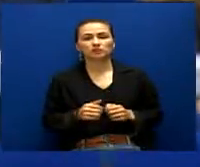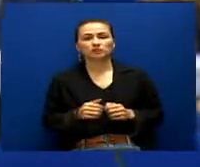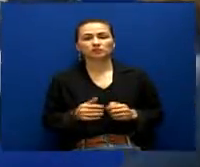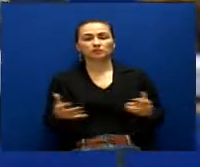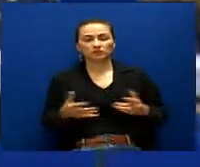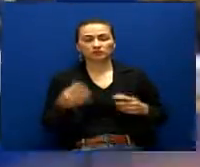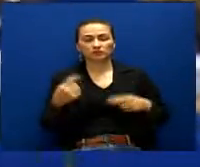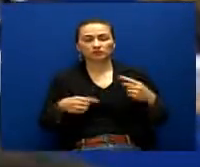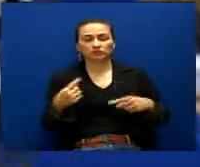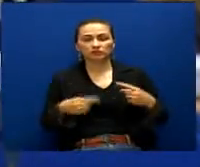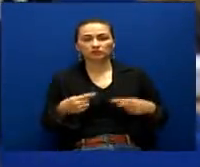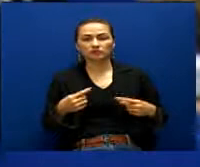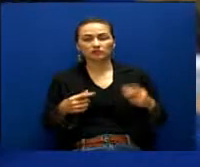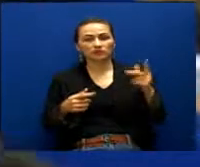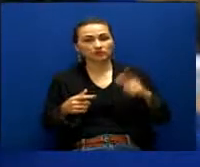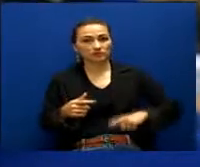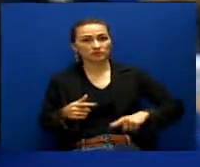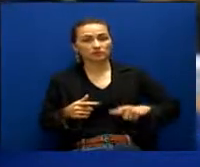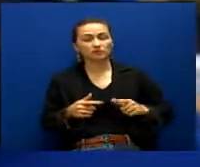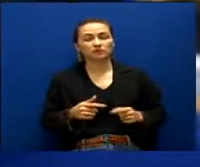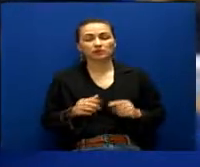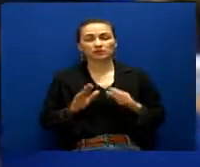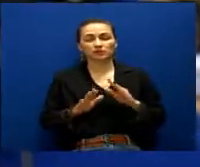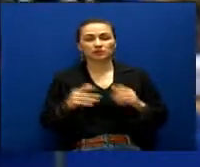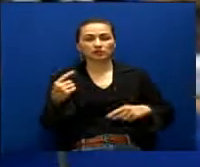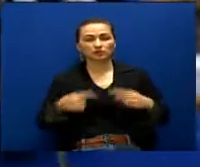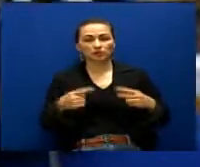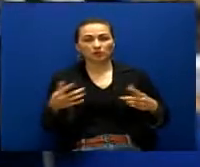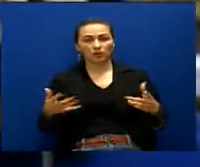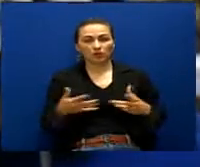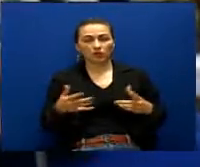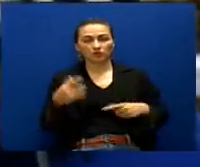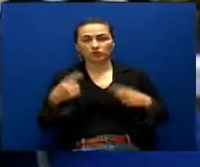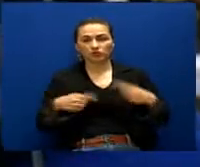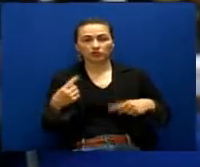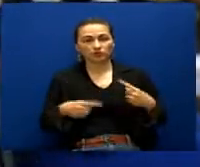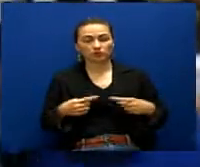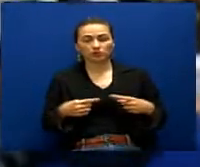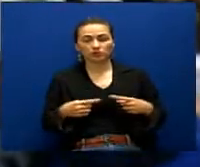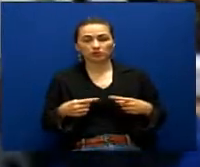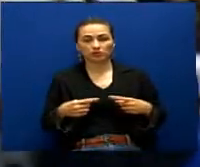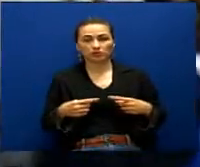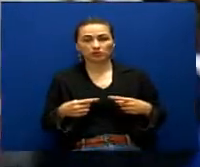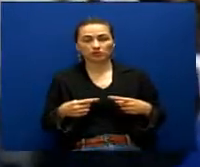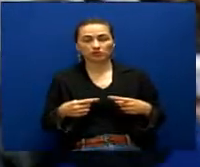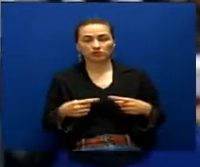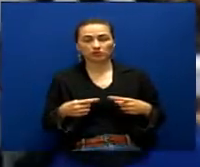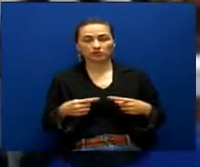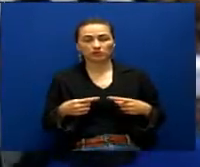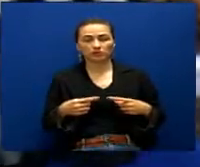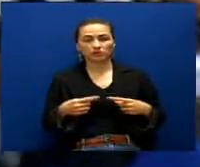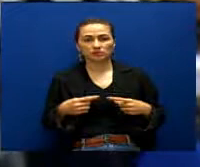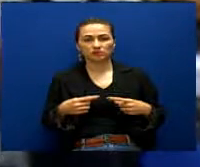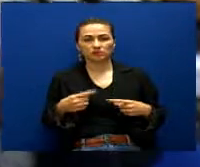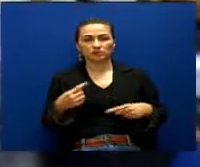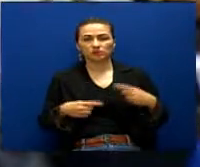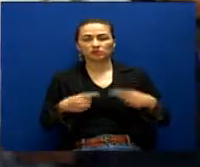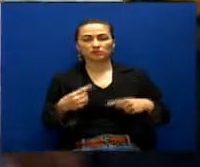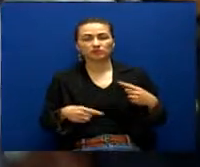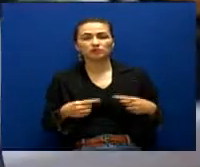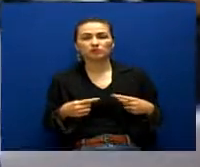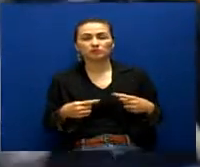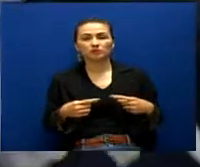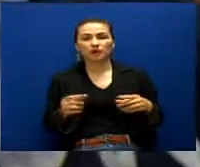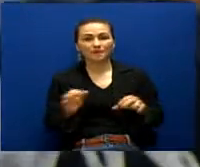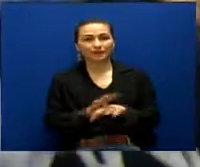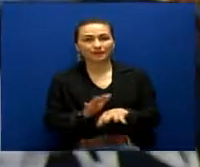estamos debatindo hoje, mas se as discussões que nós estamos fazendo, ela não vai... Acho que agora nós temos que